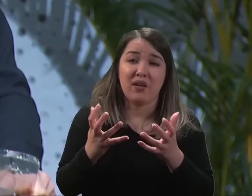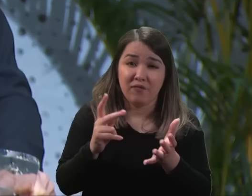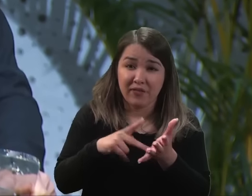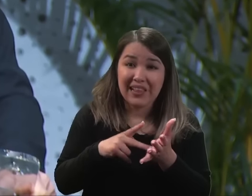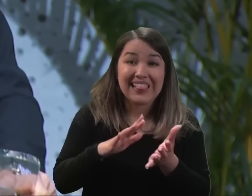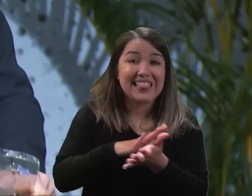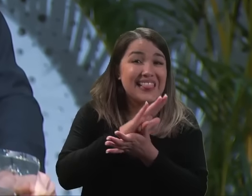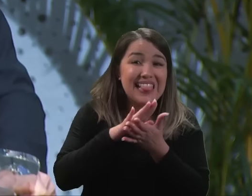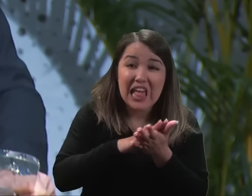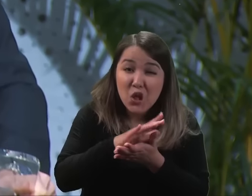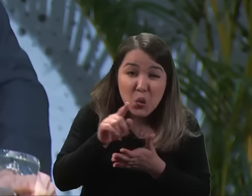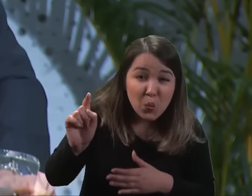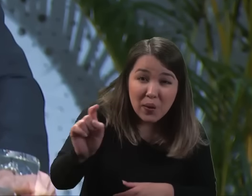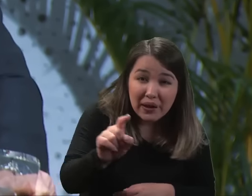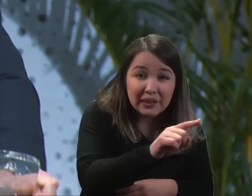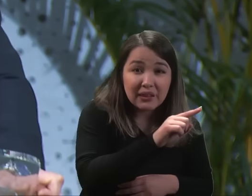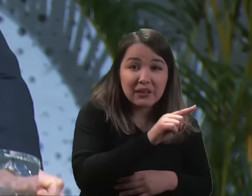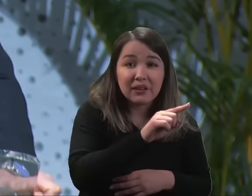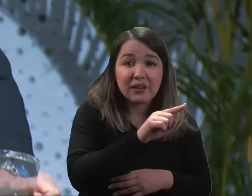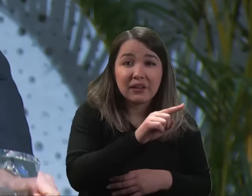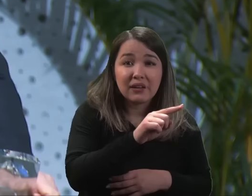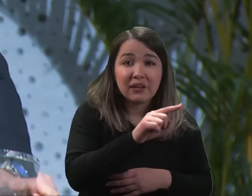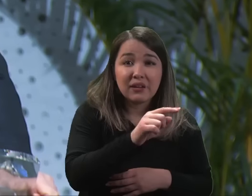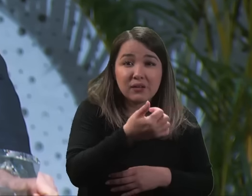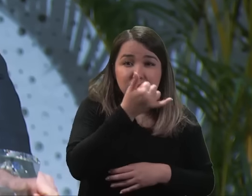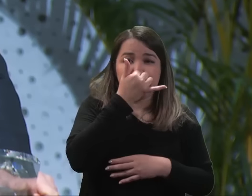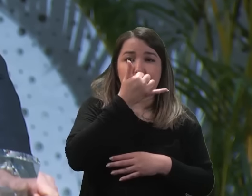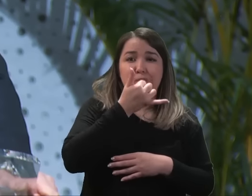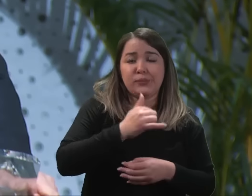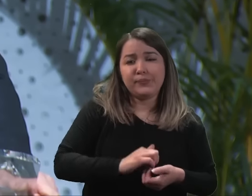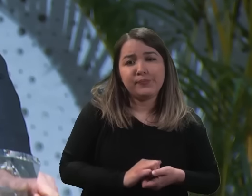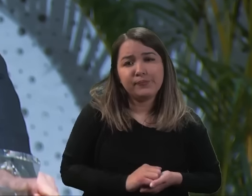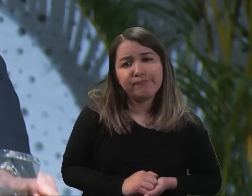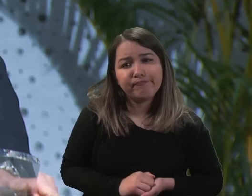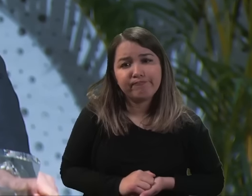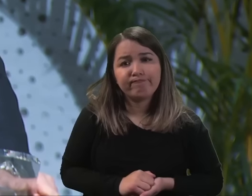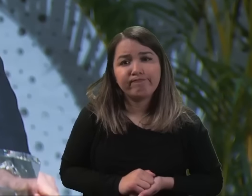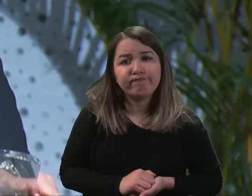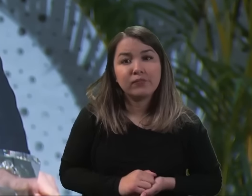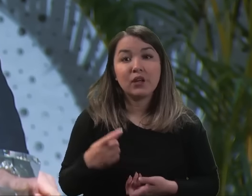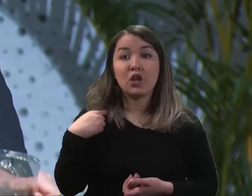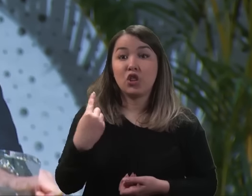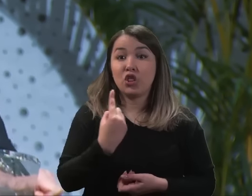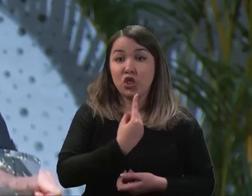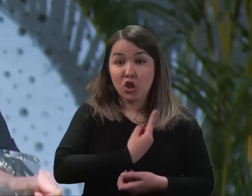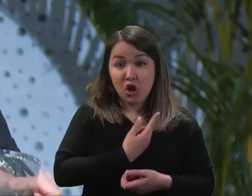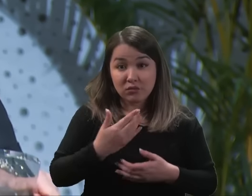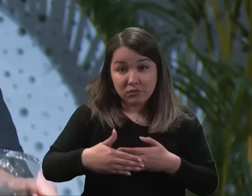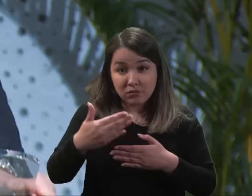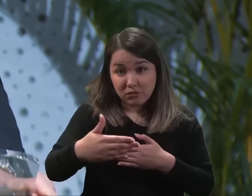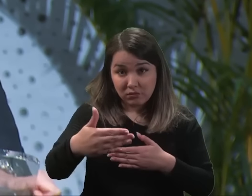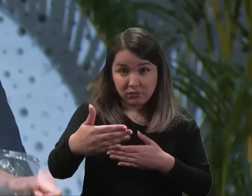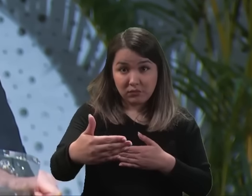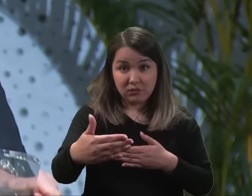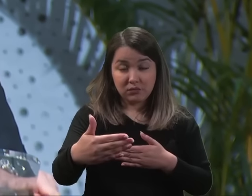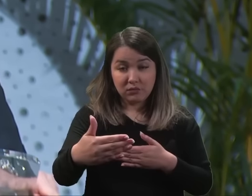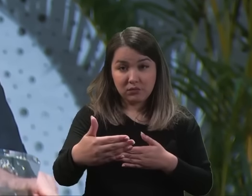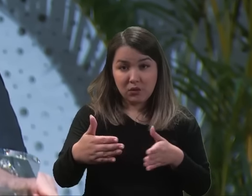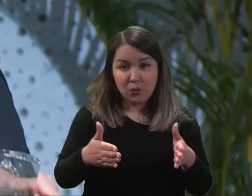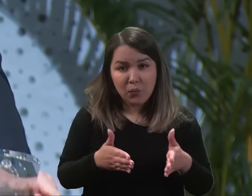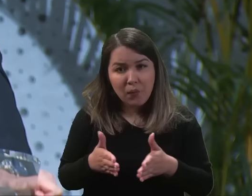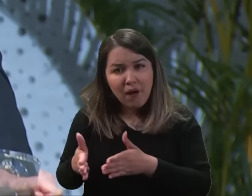sejam tidos como como joia nós vamos seguindo esse